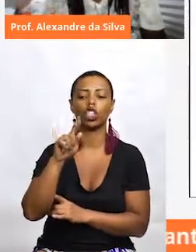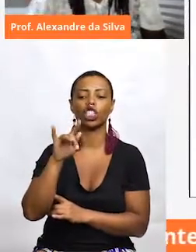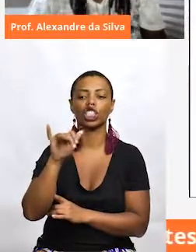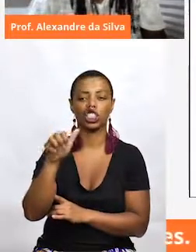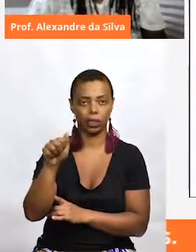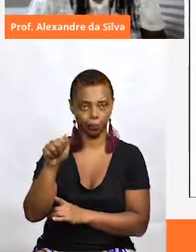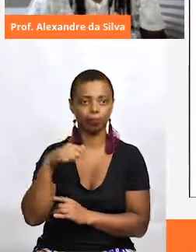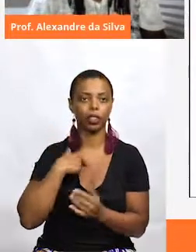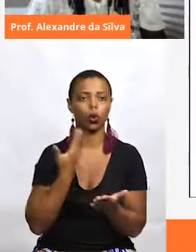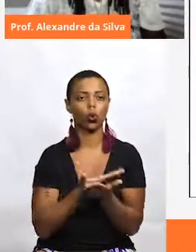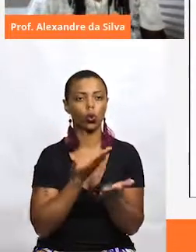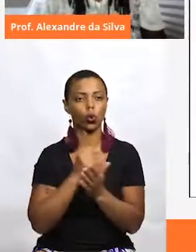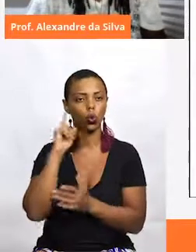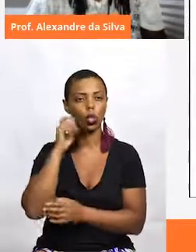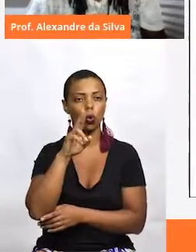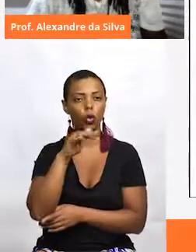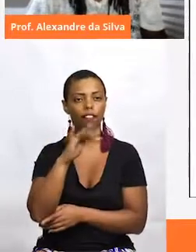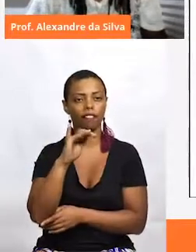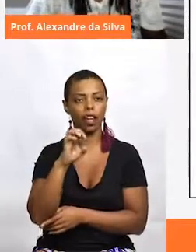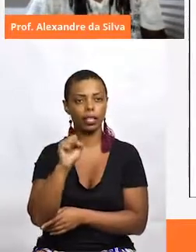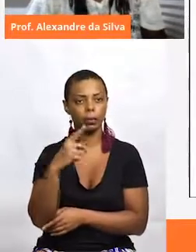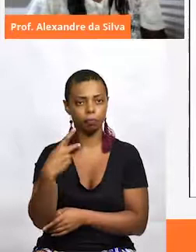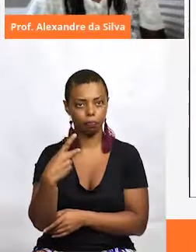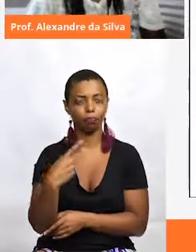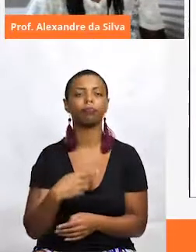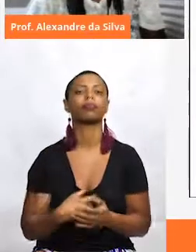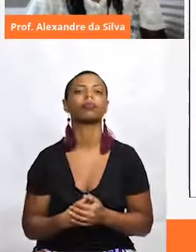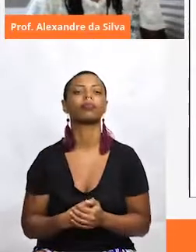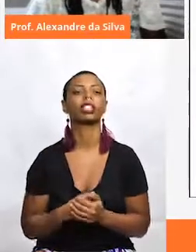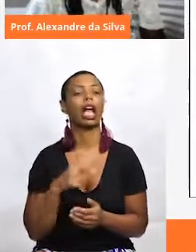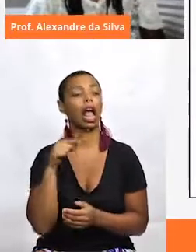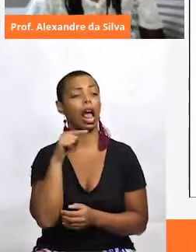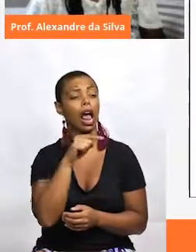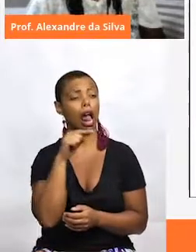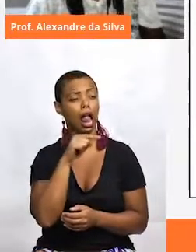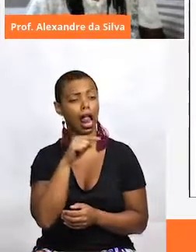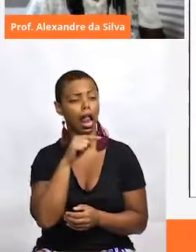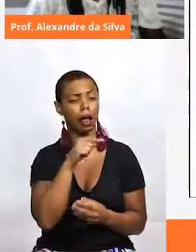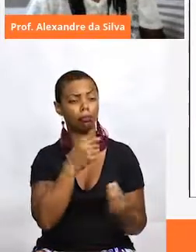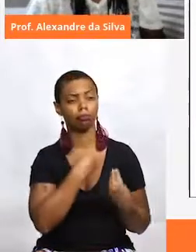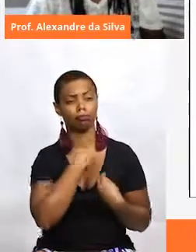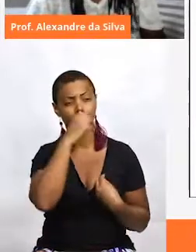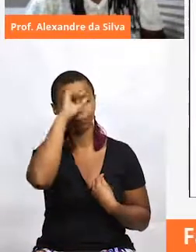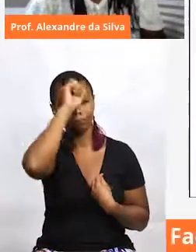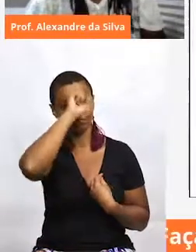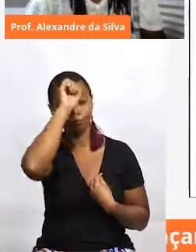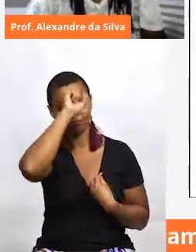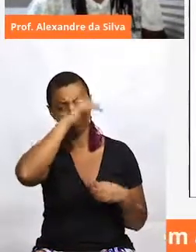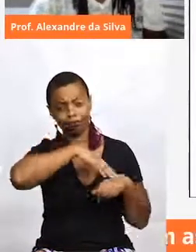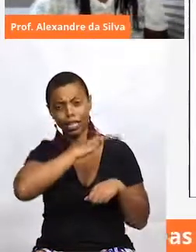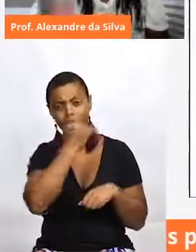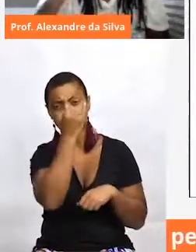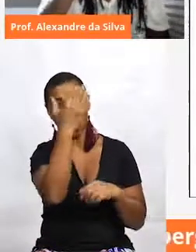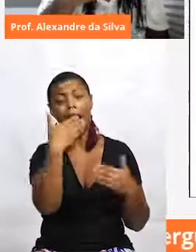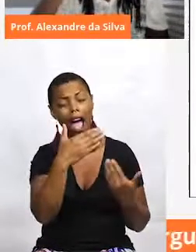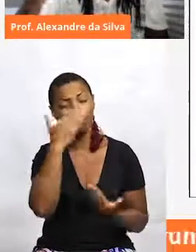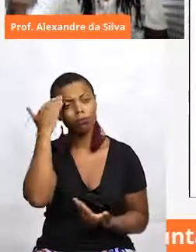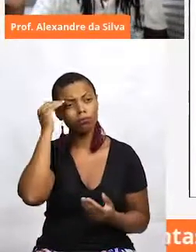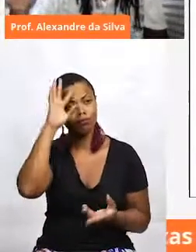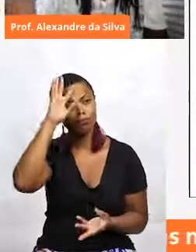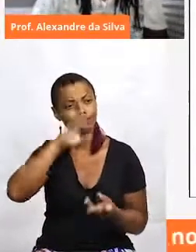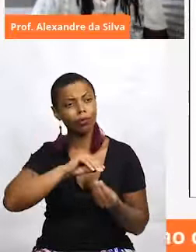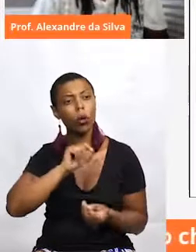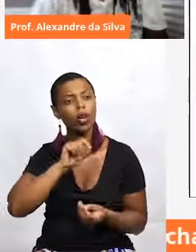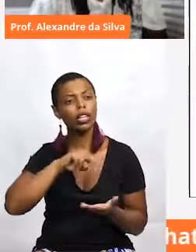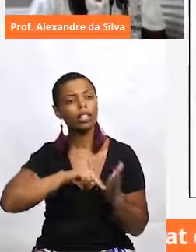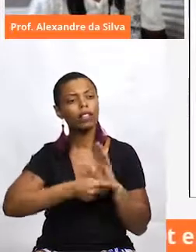na Unifesp, e lá foi um aprendizado, assim, dos mais importantes para mim, porque daí eu tive certeza que era envelhecimento, porque nós passávamos